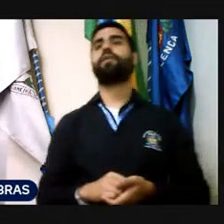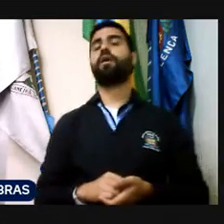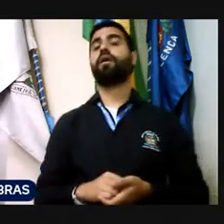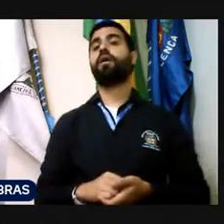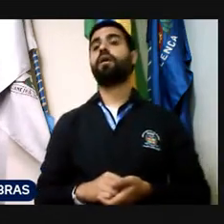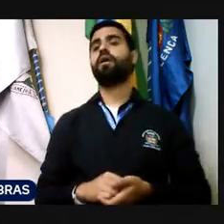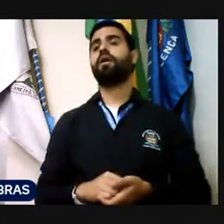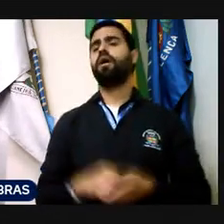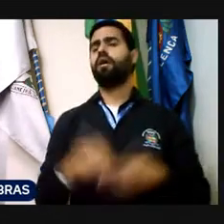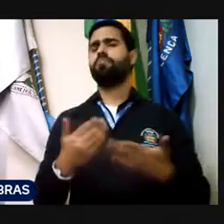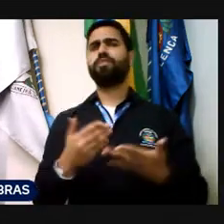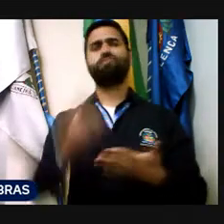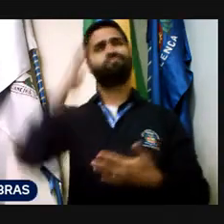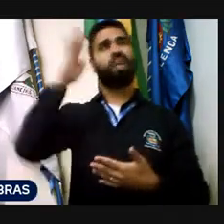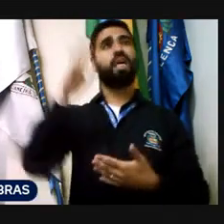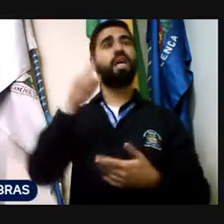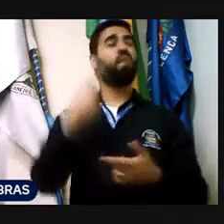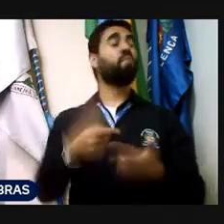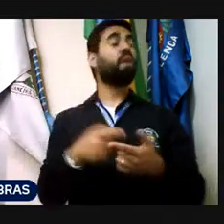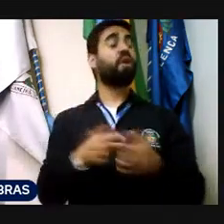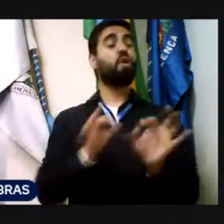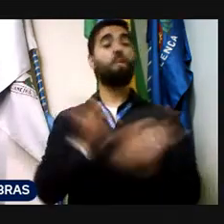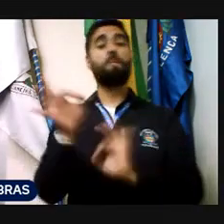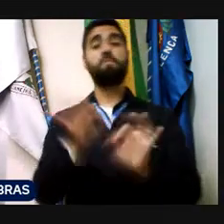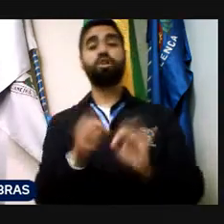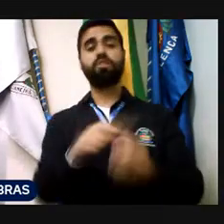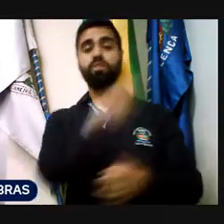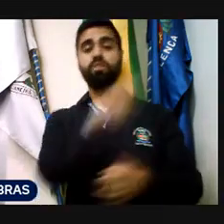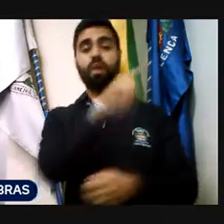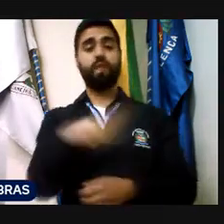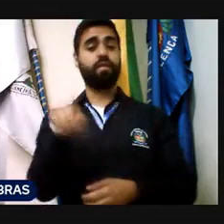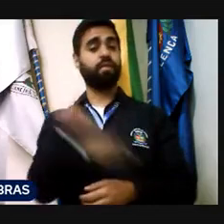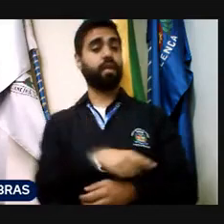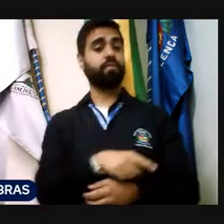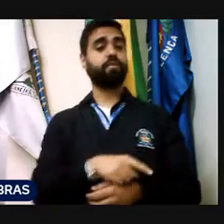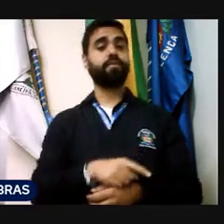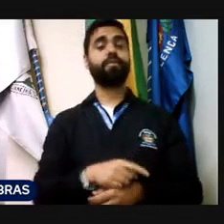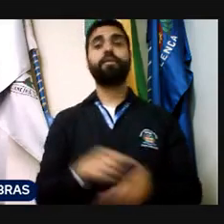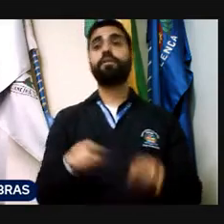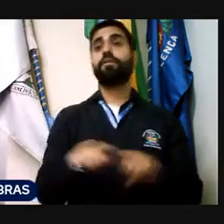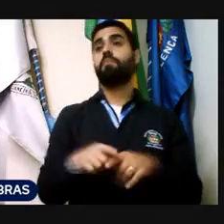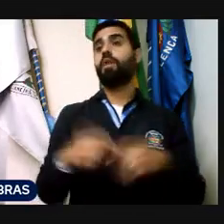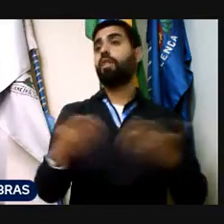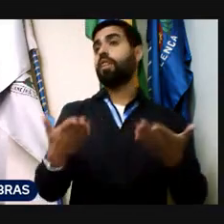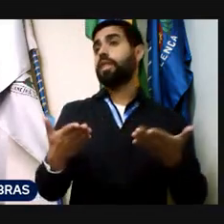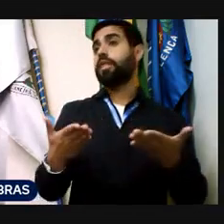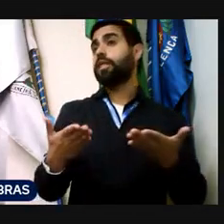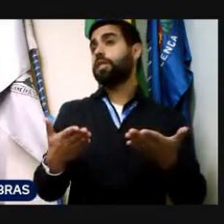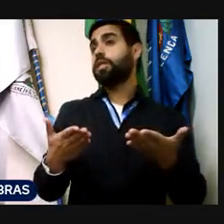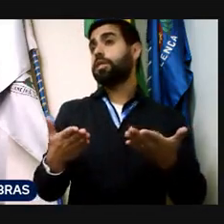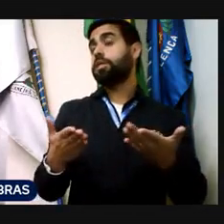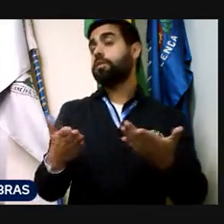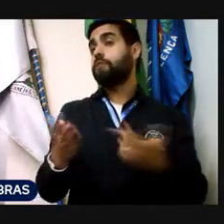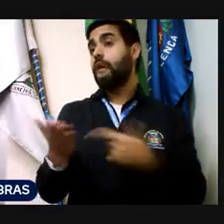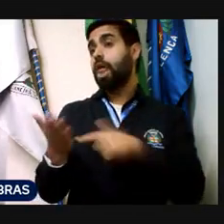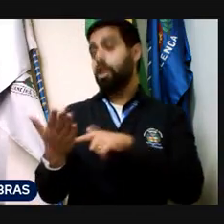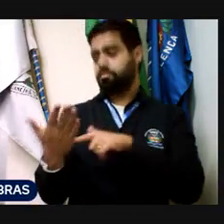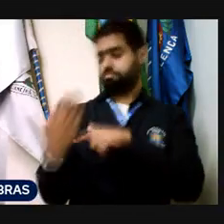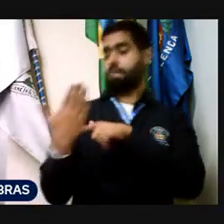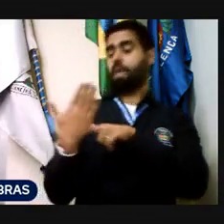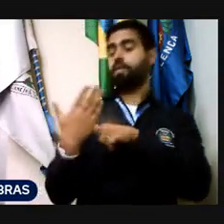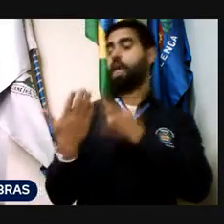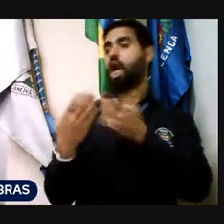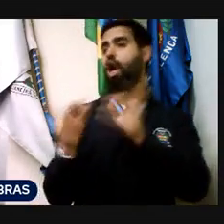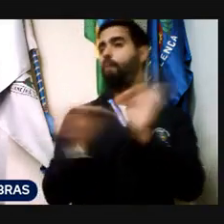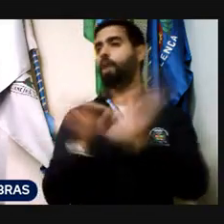pensando até que ponto os projetos vão ser vetados e até que ponto o executivo vai nos apresentar projetos para que sane